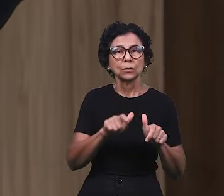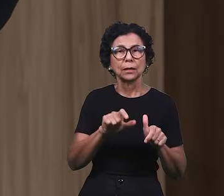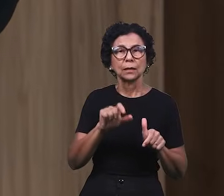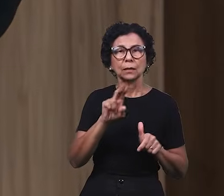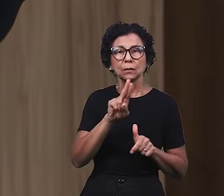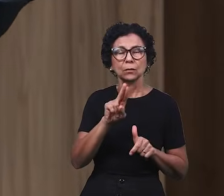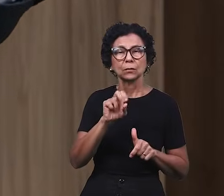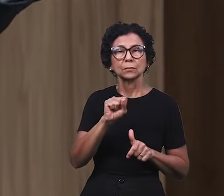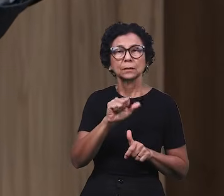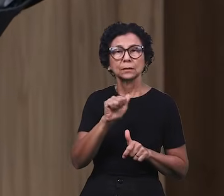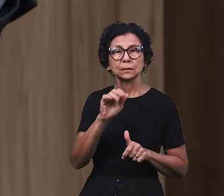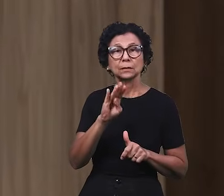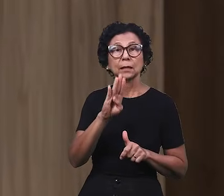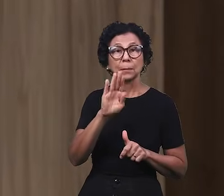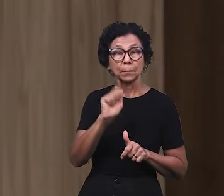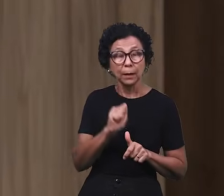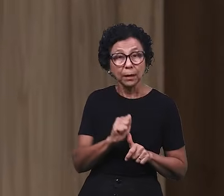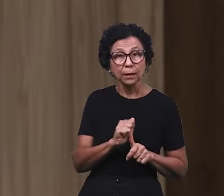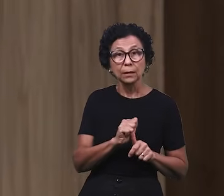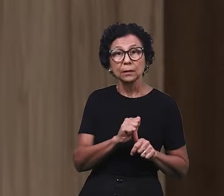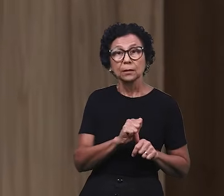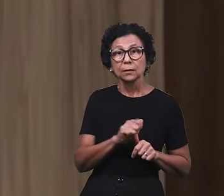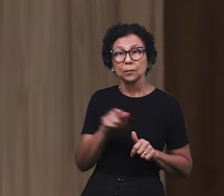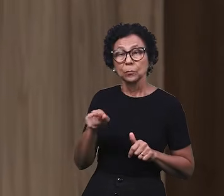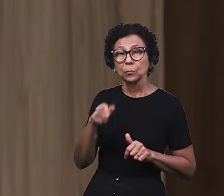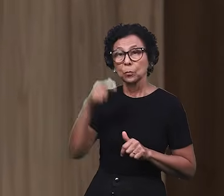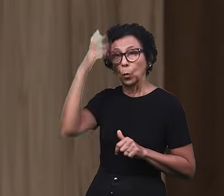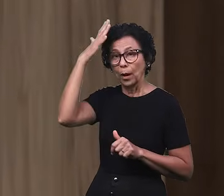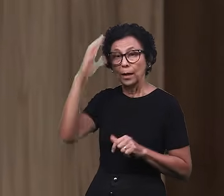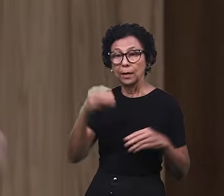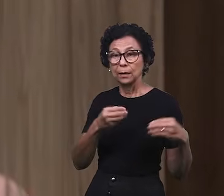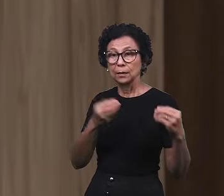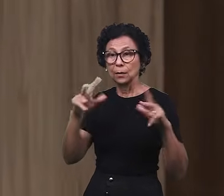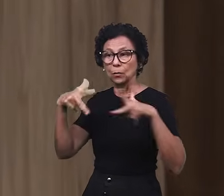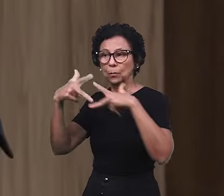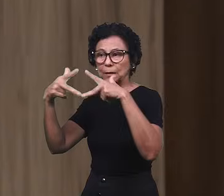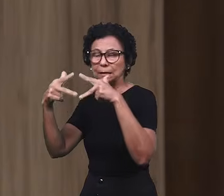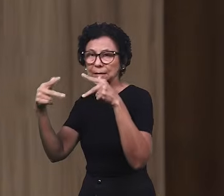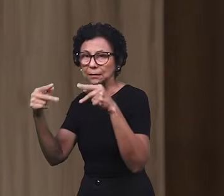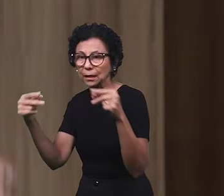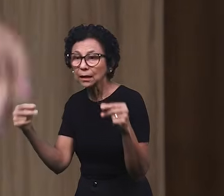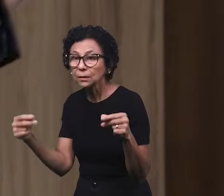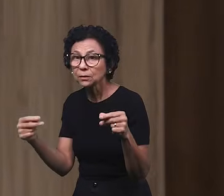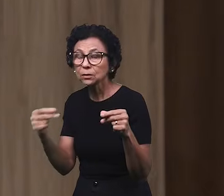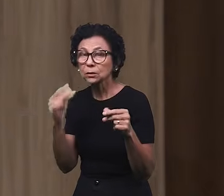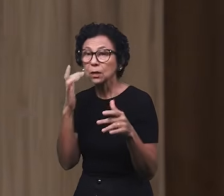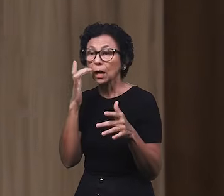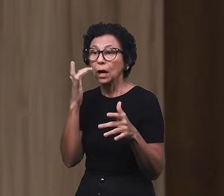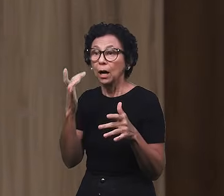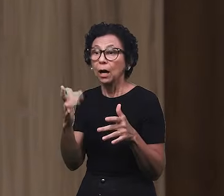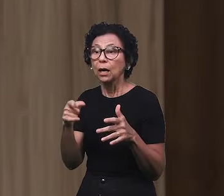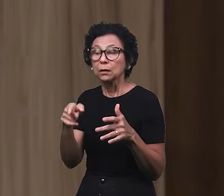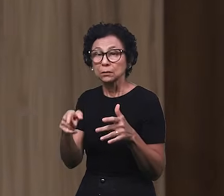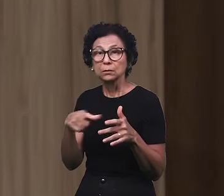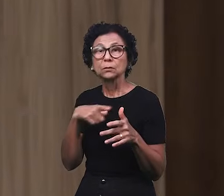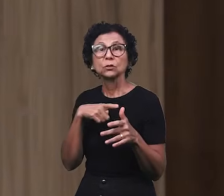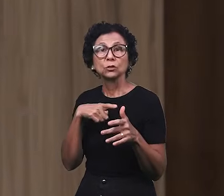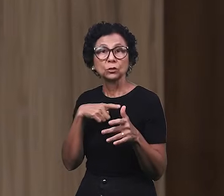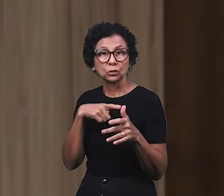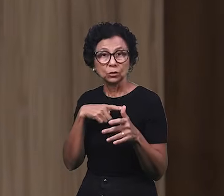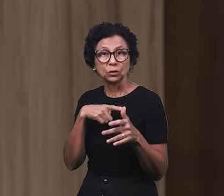lá em Ezequias, quando foi mostrar os tesouros que ele tinha guardado, está